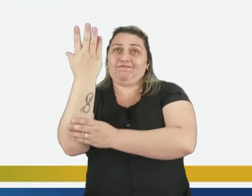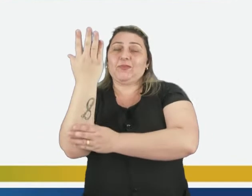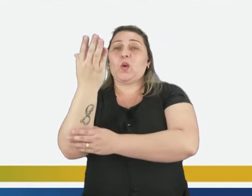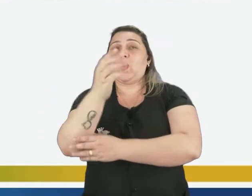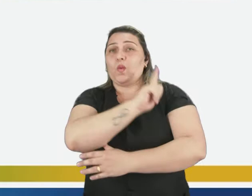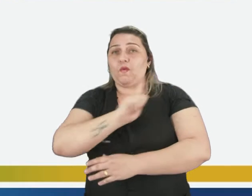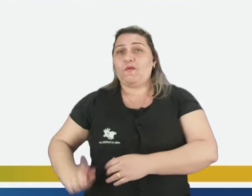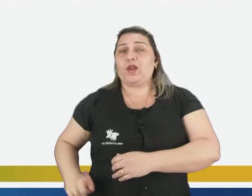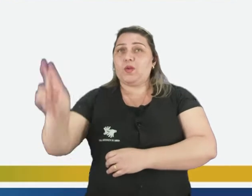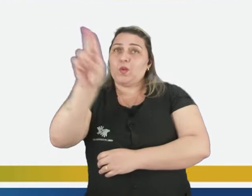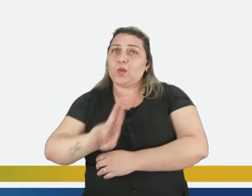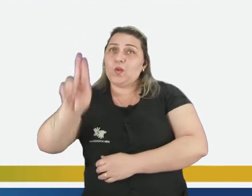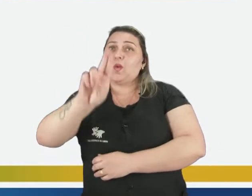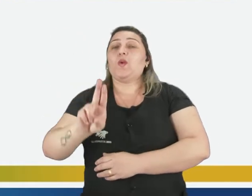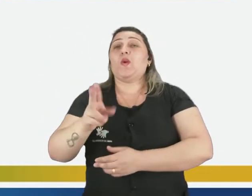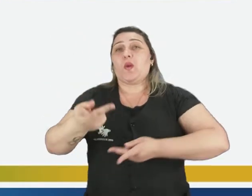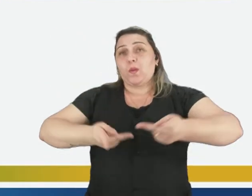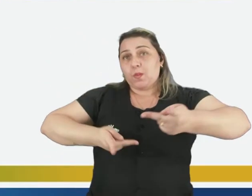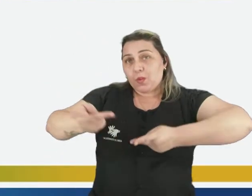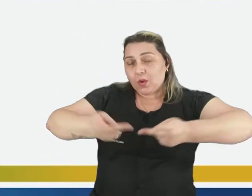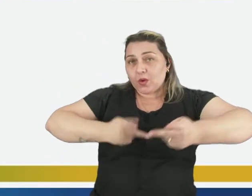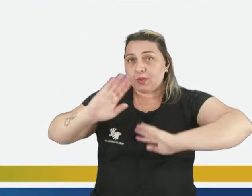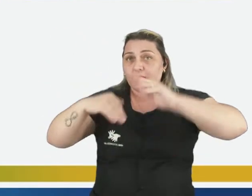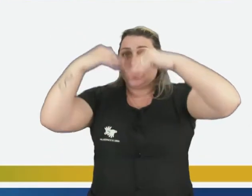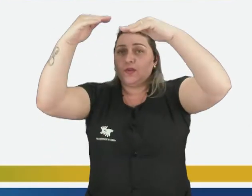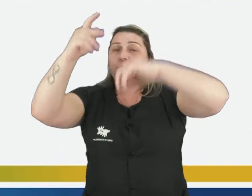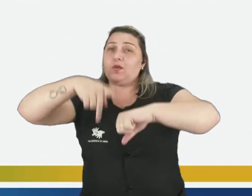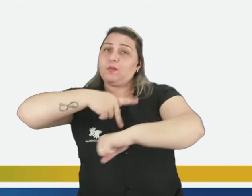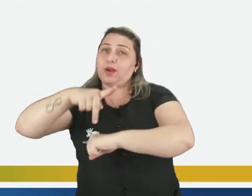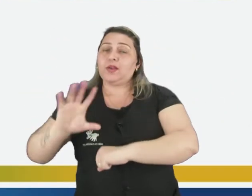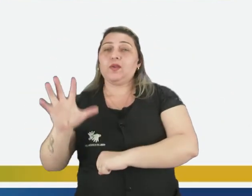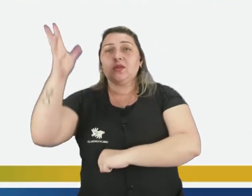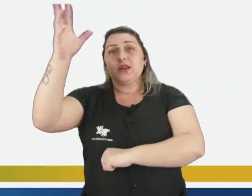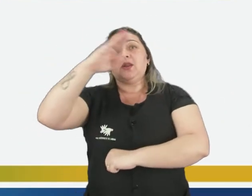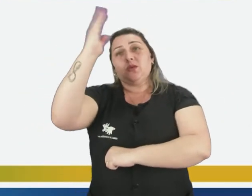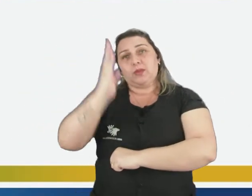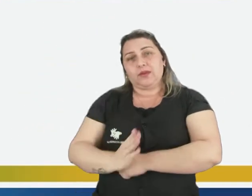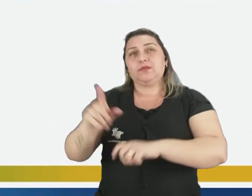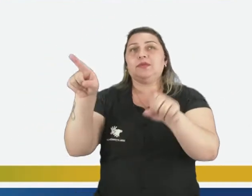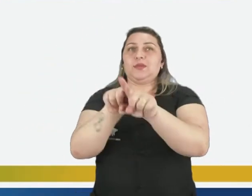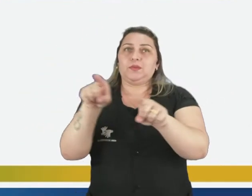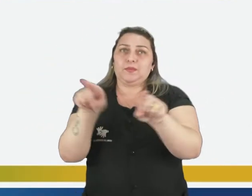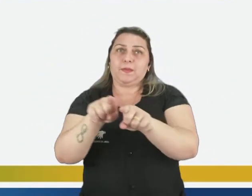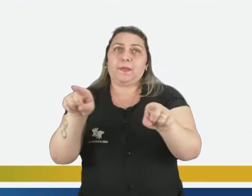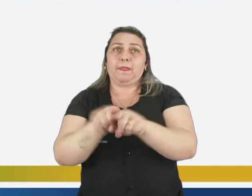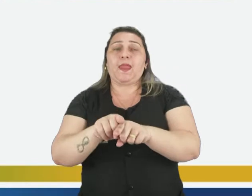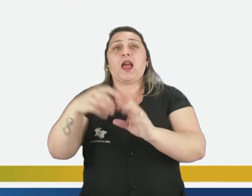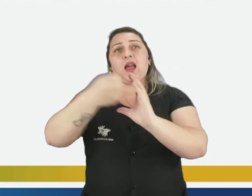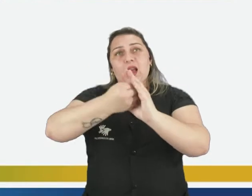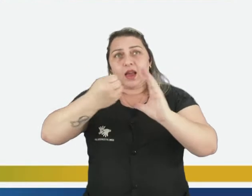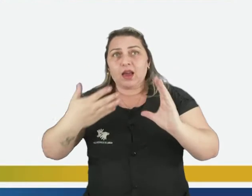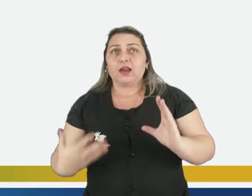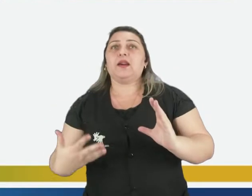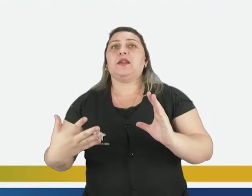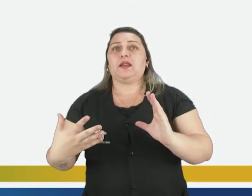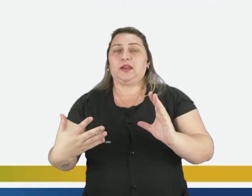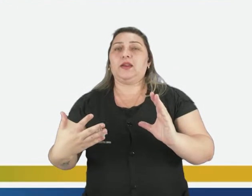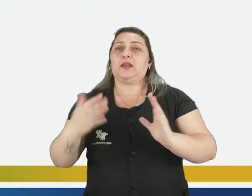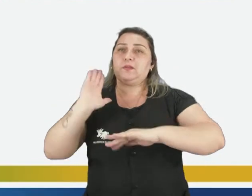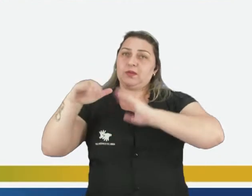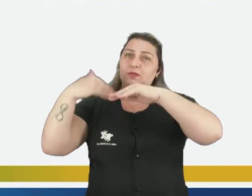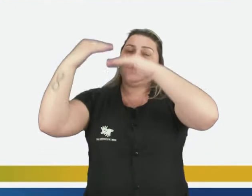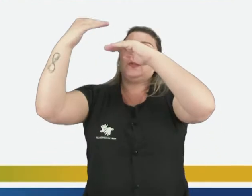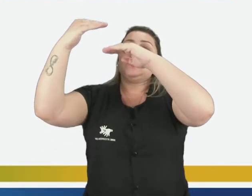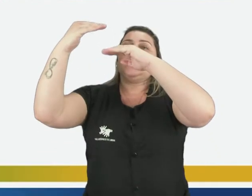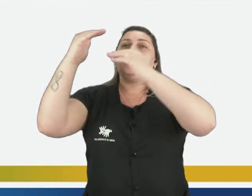para definir um grande projeto para desenvolver o país, assim como acontece no Brasil também. E uma das características desse salto para a